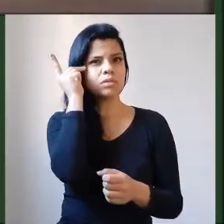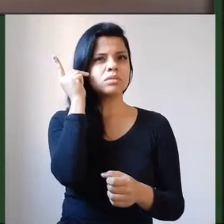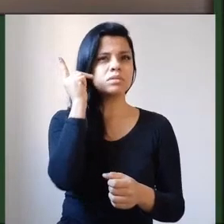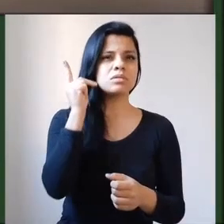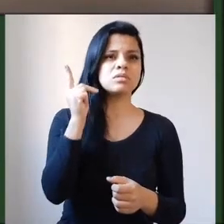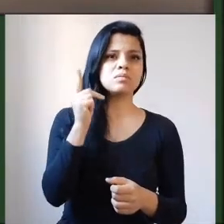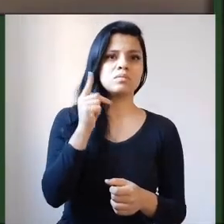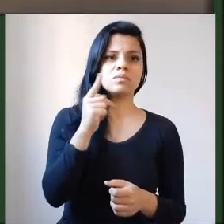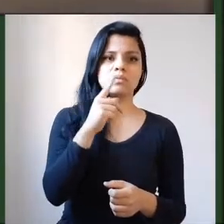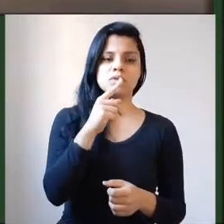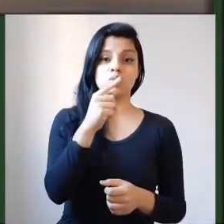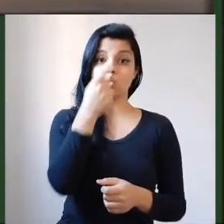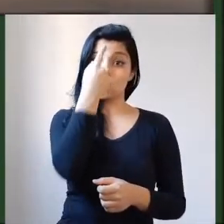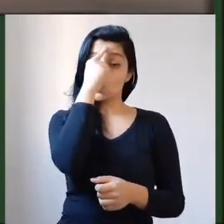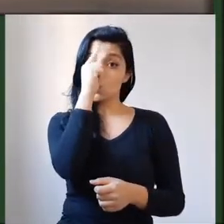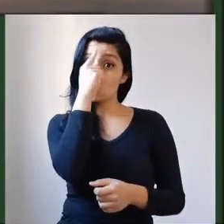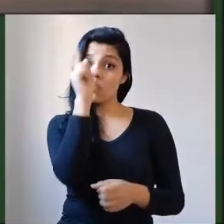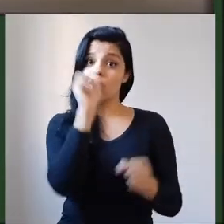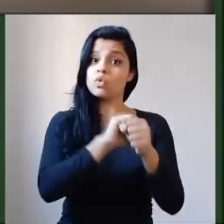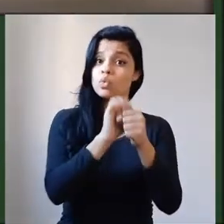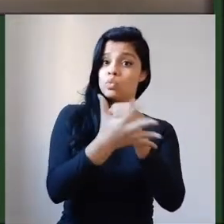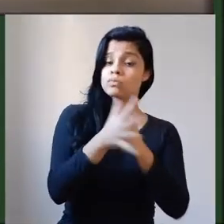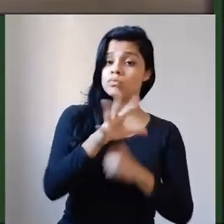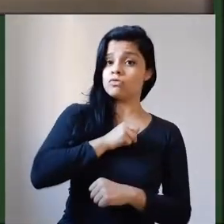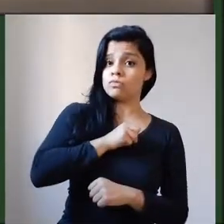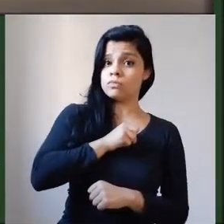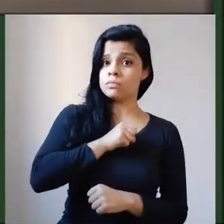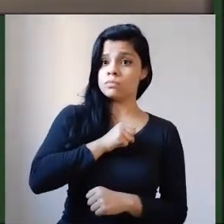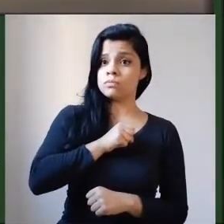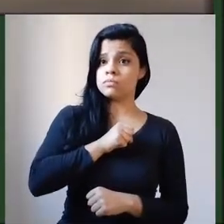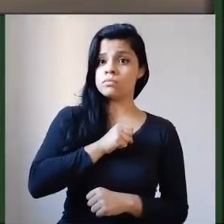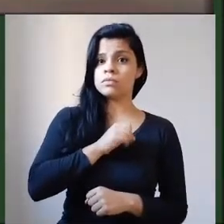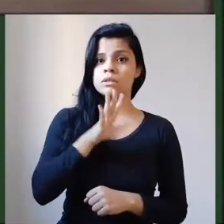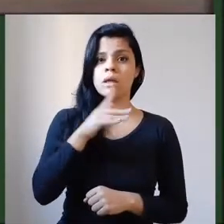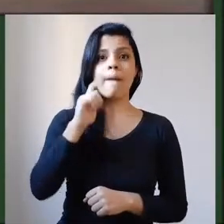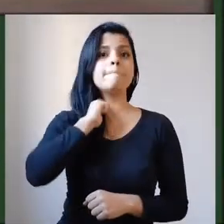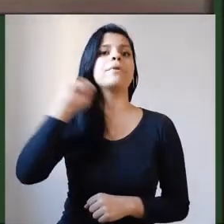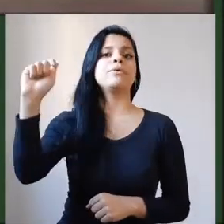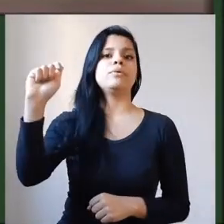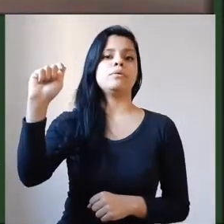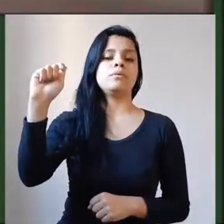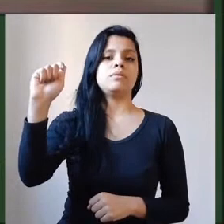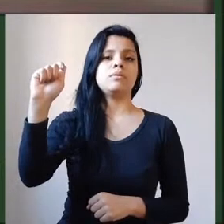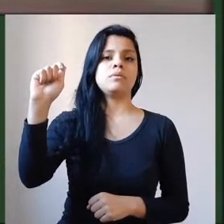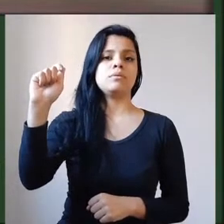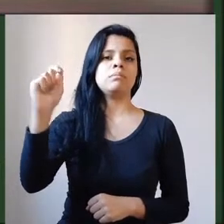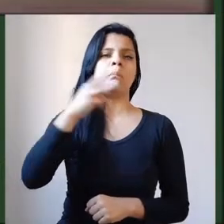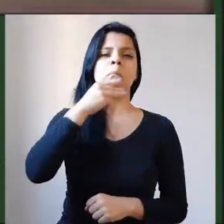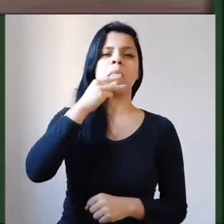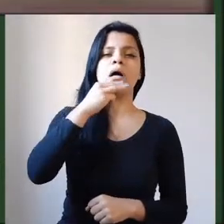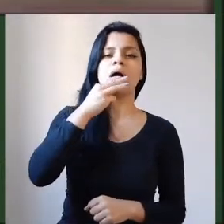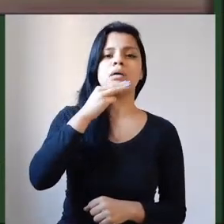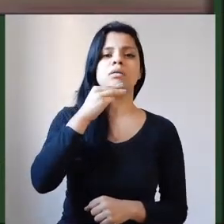acho que nessa época eu acabei adoecendo, eu tive uma gripe, não sei se foi